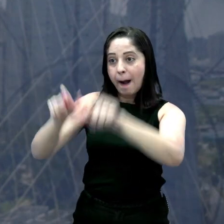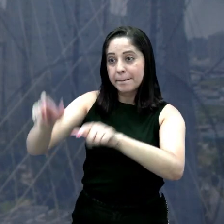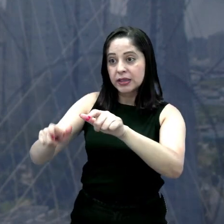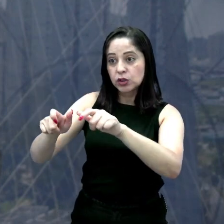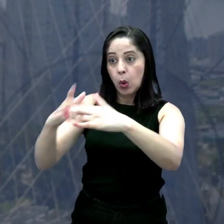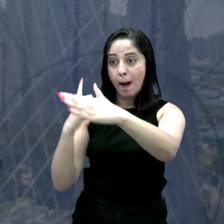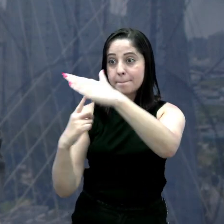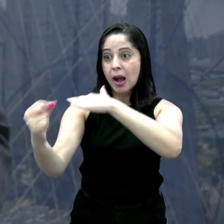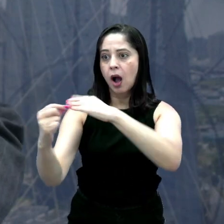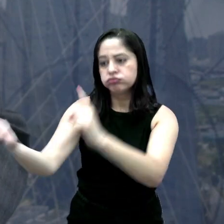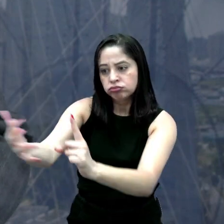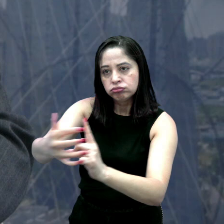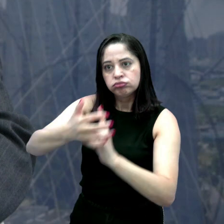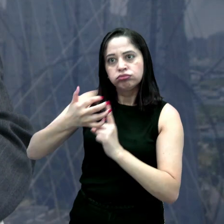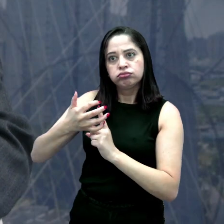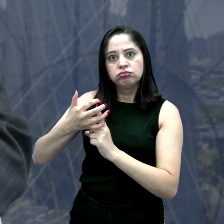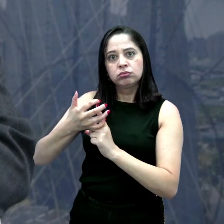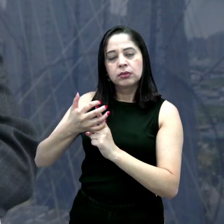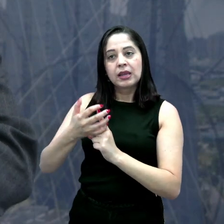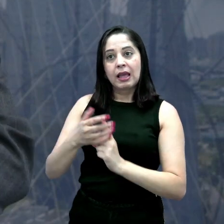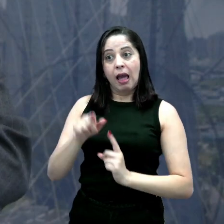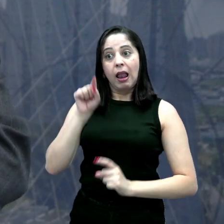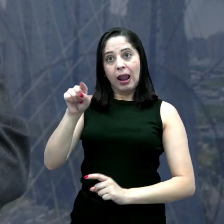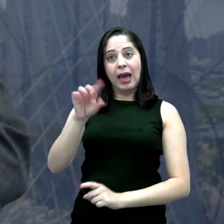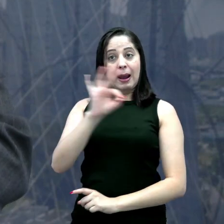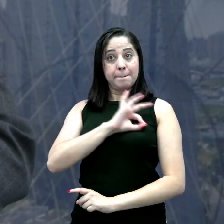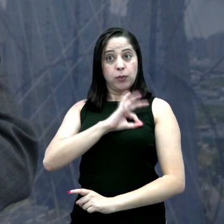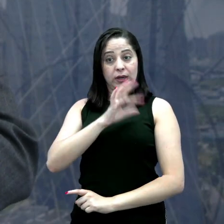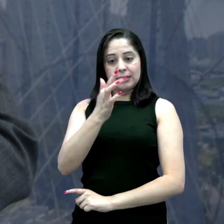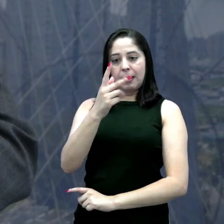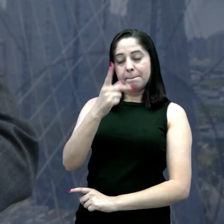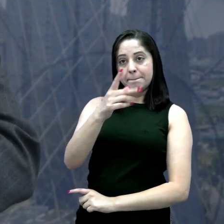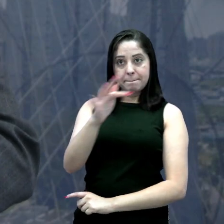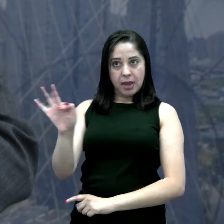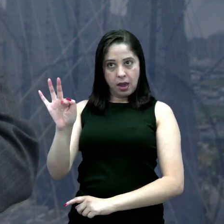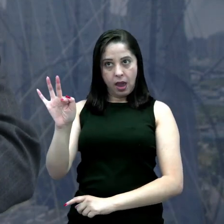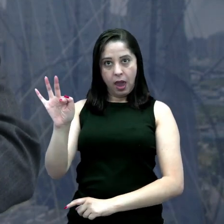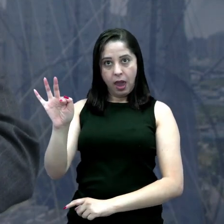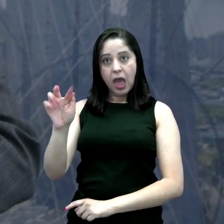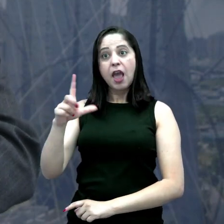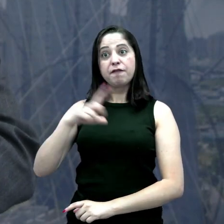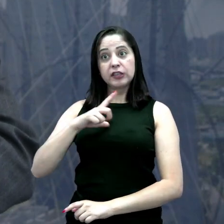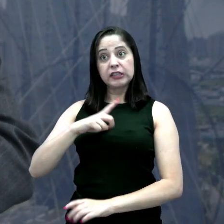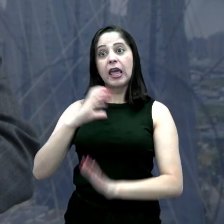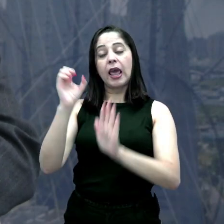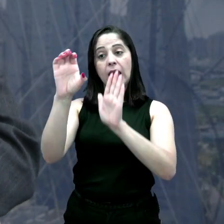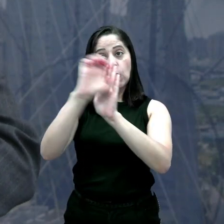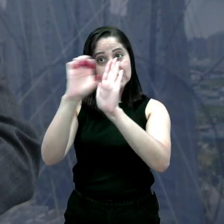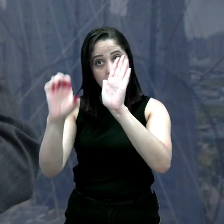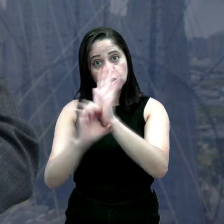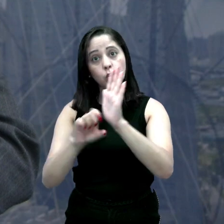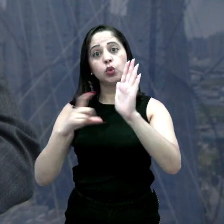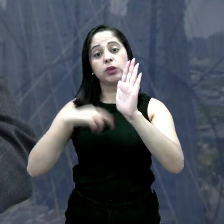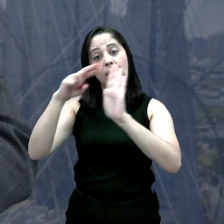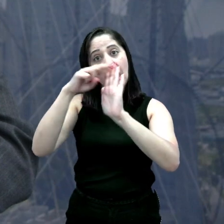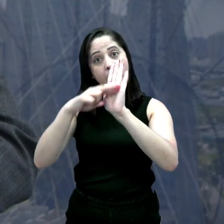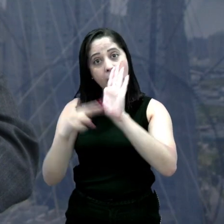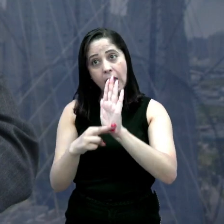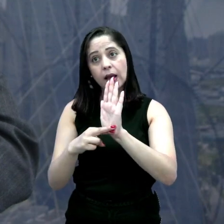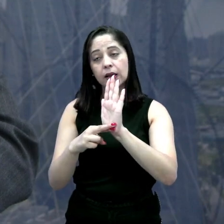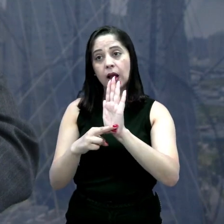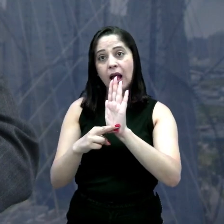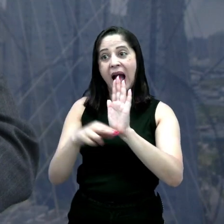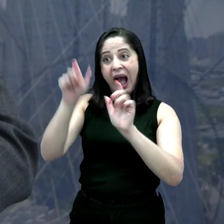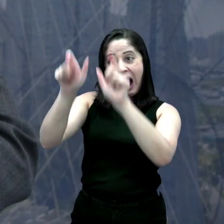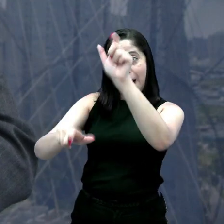aeroporto, qualquer delegacia da Polícia Federal tem o amparo necessário para documentar os refugiados, para tentar... O refugiado ele é atendido até pelo